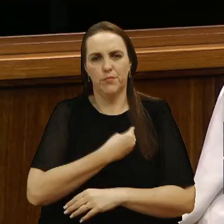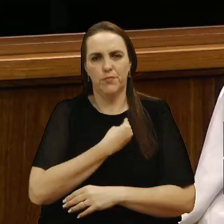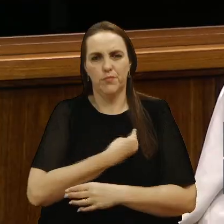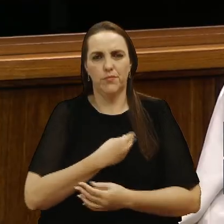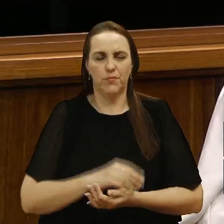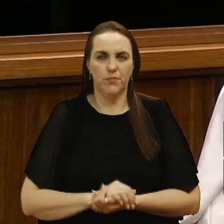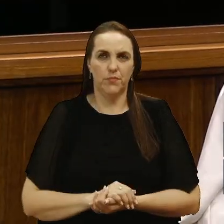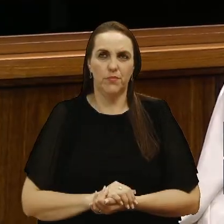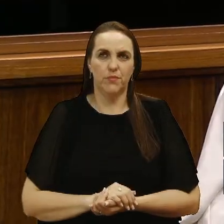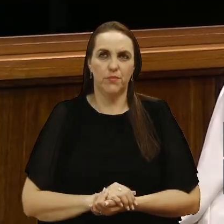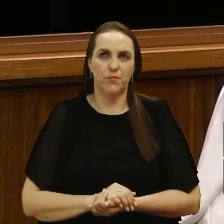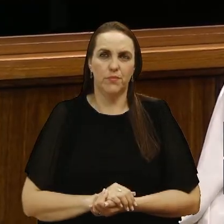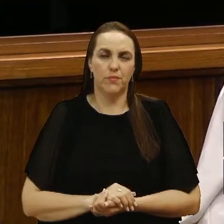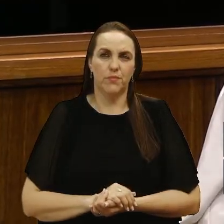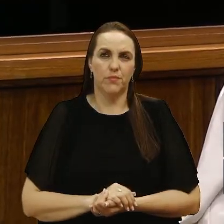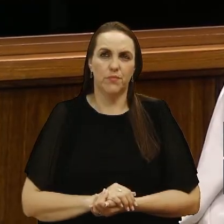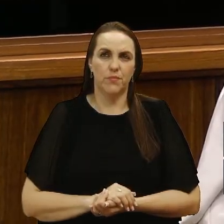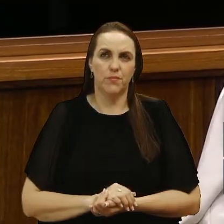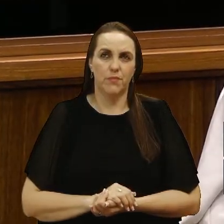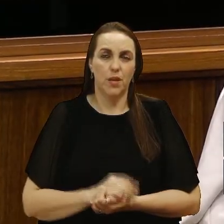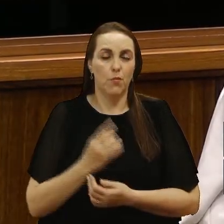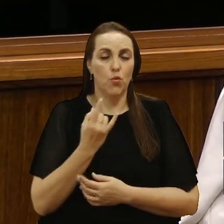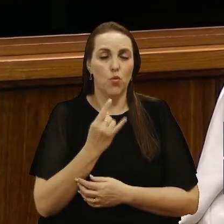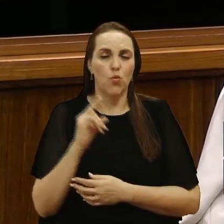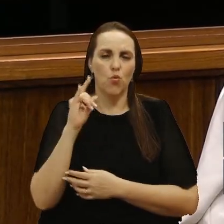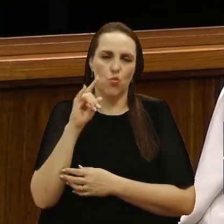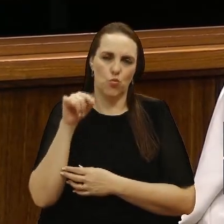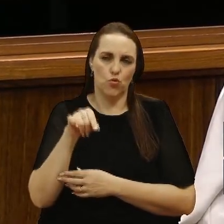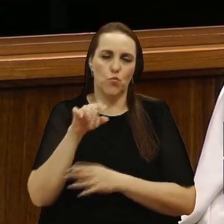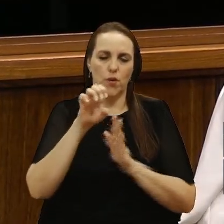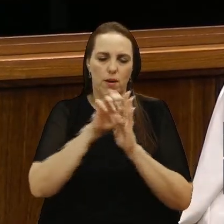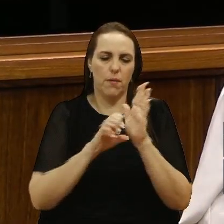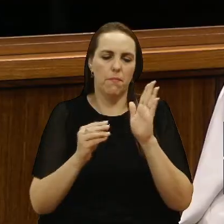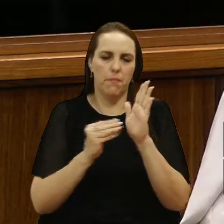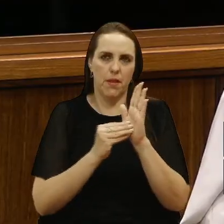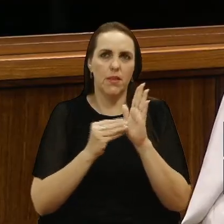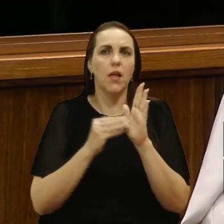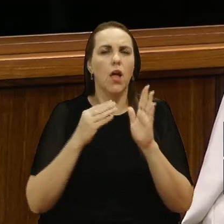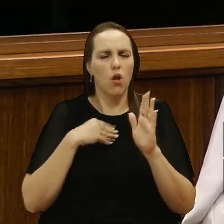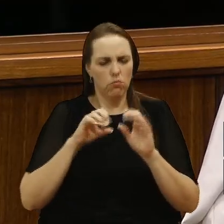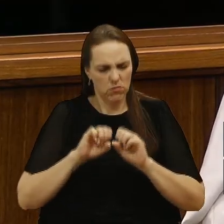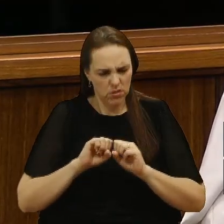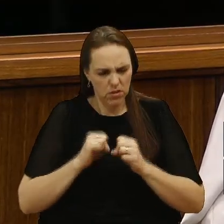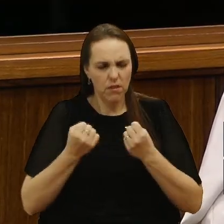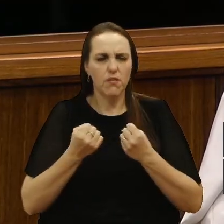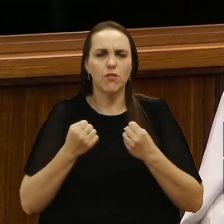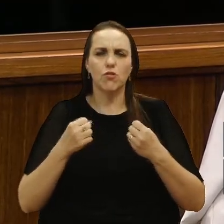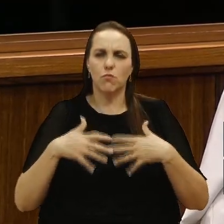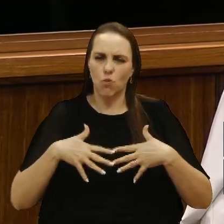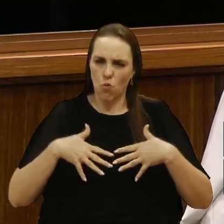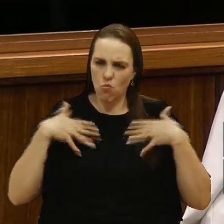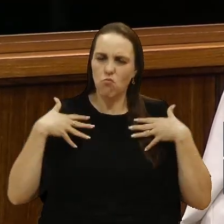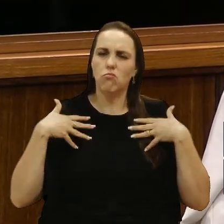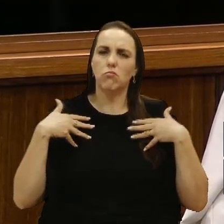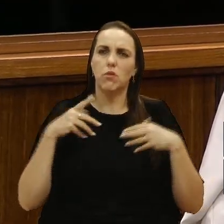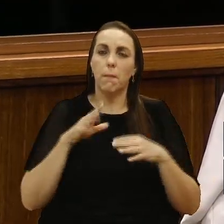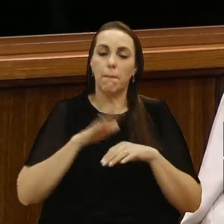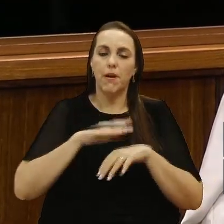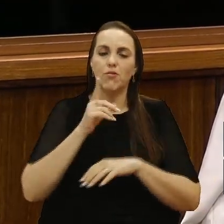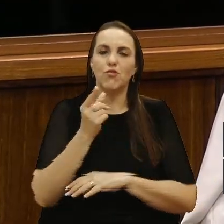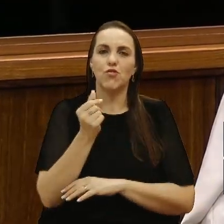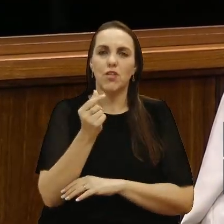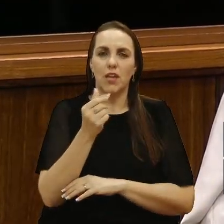por último, foi a emenda que eu defendi naquele dia com muito orgulho, é mais dinheiro para